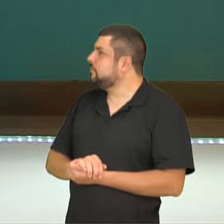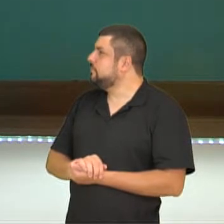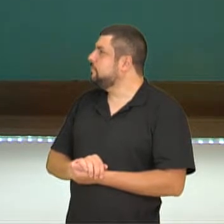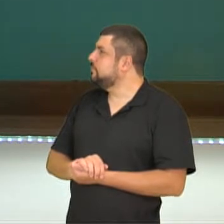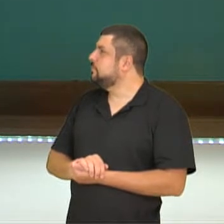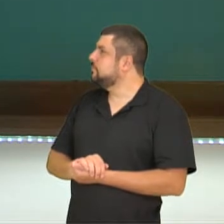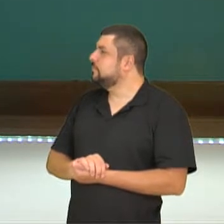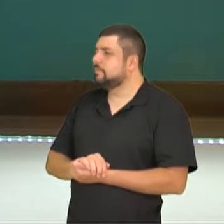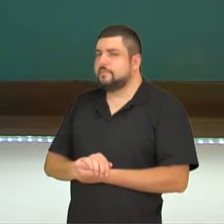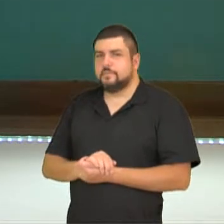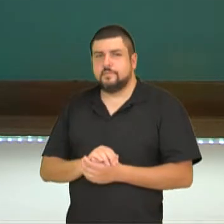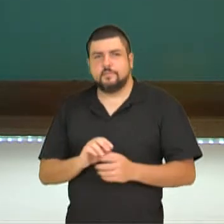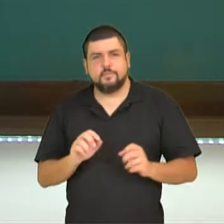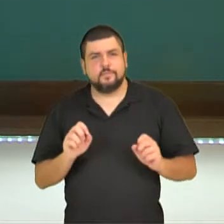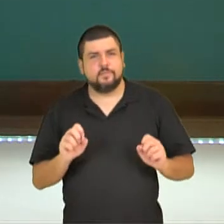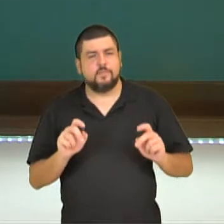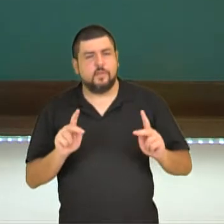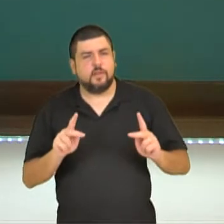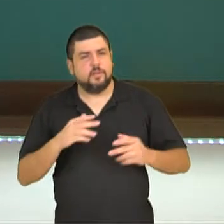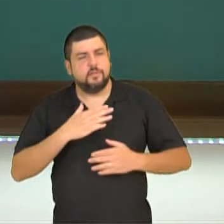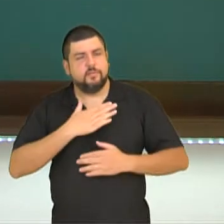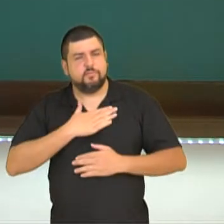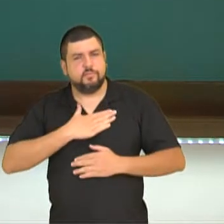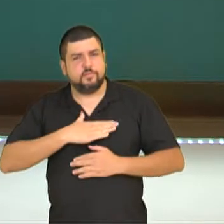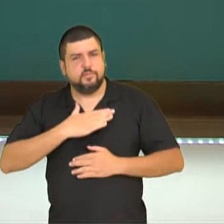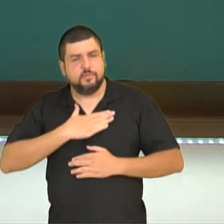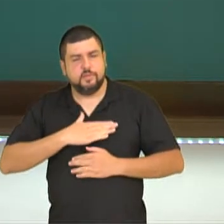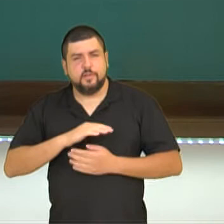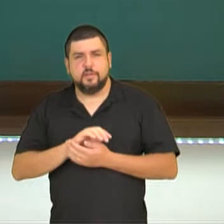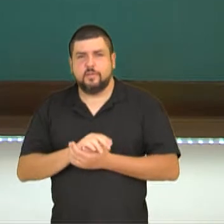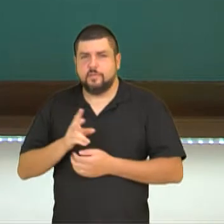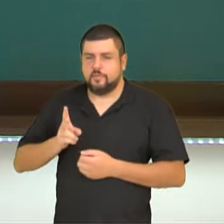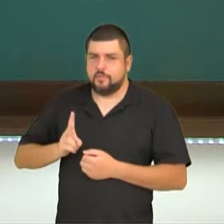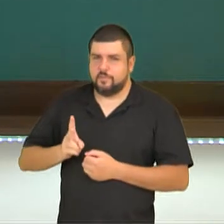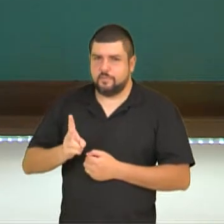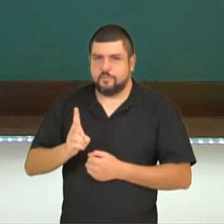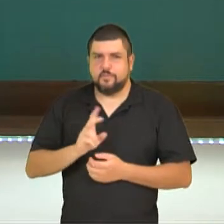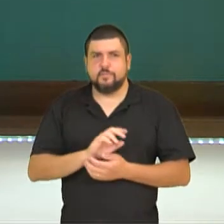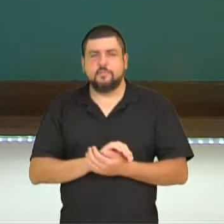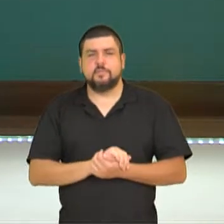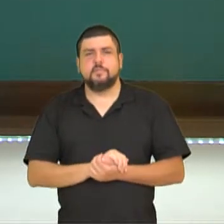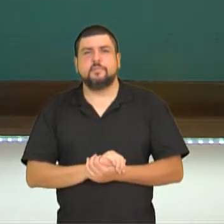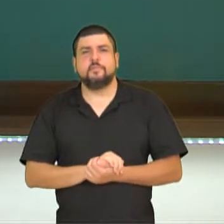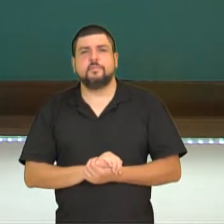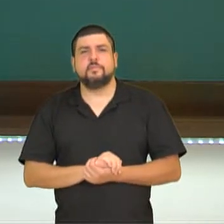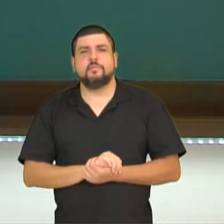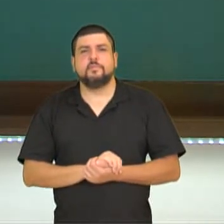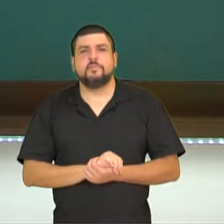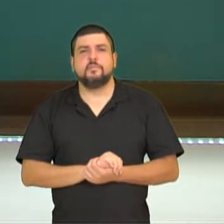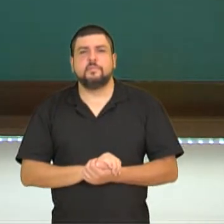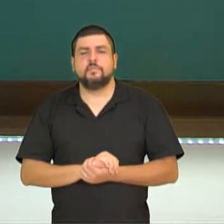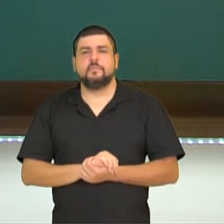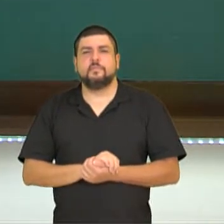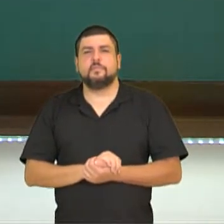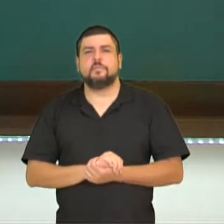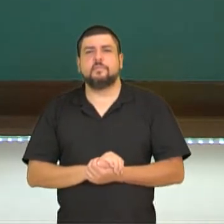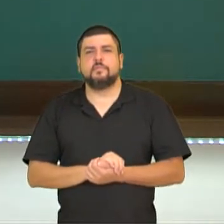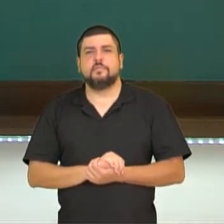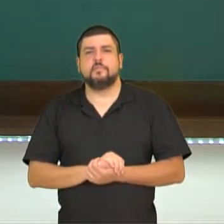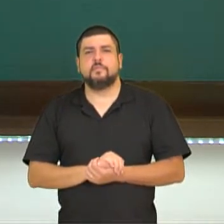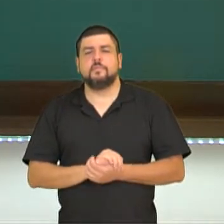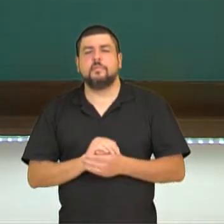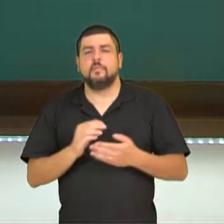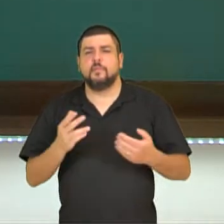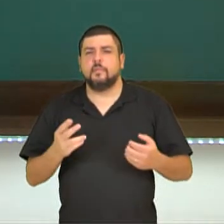saldrías, ¿cierto? Tranquilo, podemos seguir, vamos. Aqui,